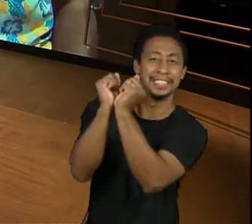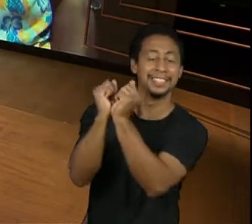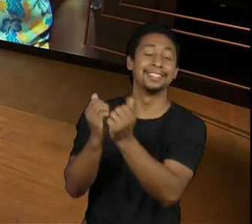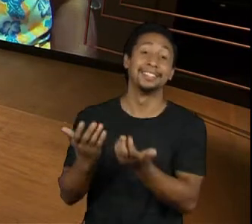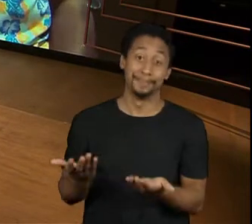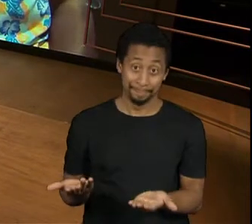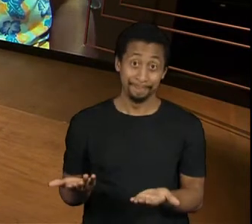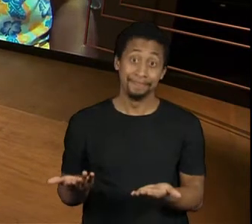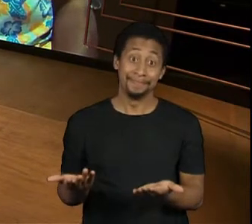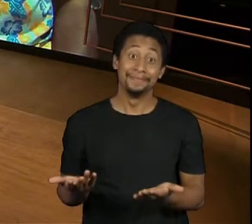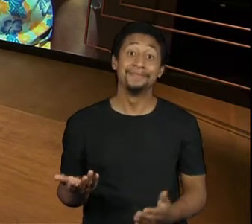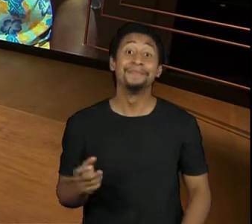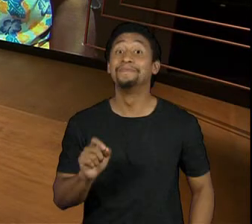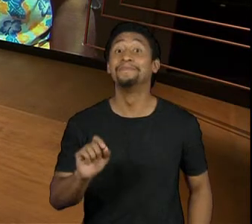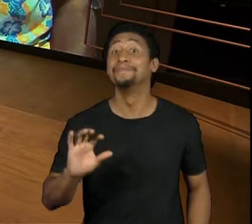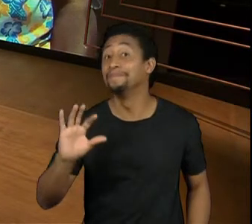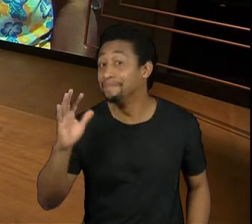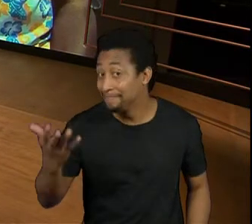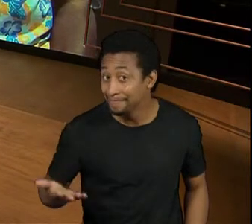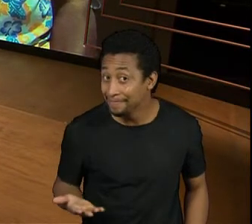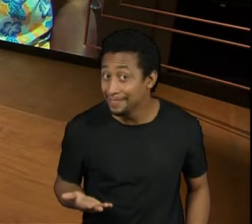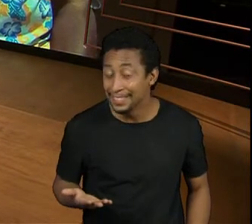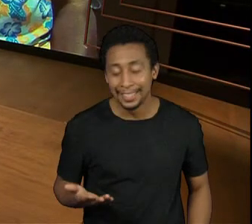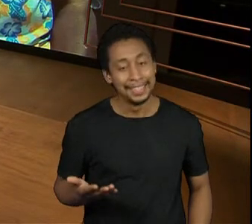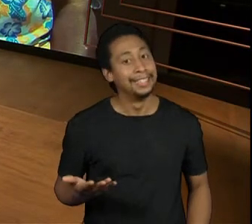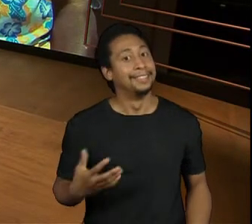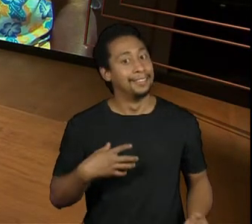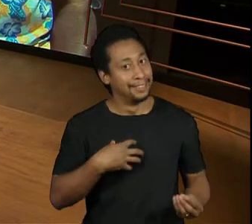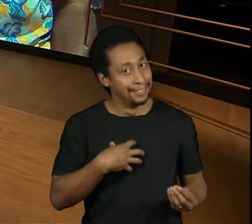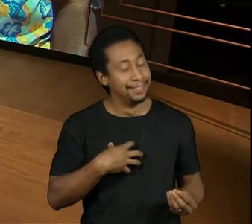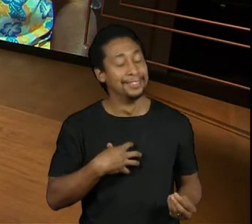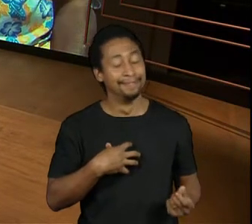E aí, que loucura, né?